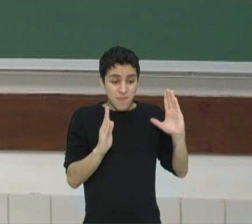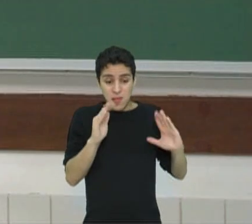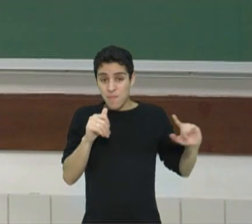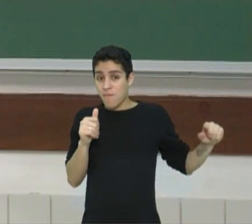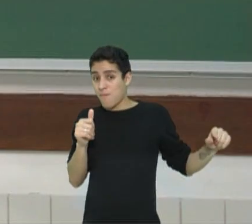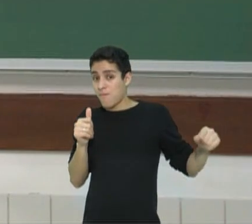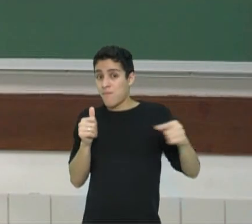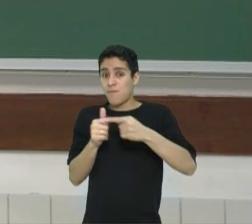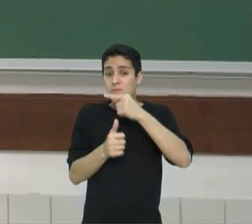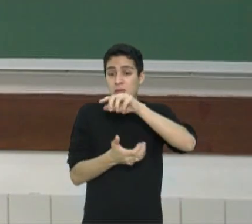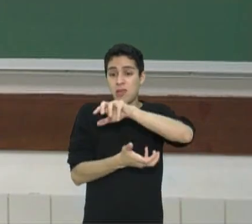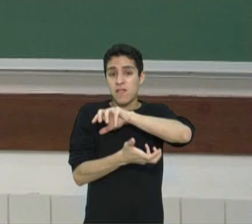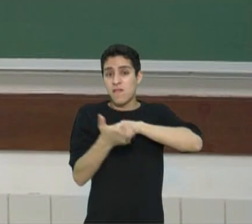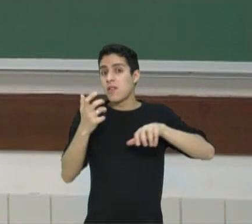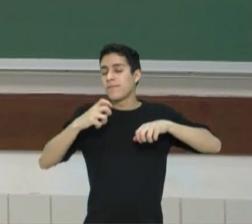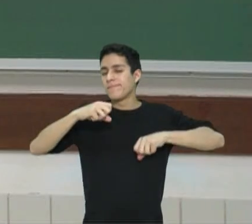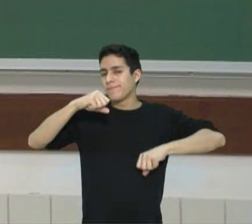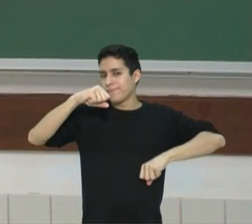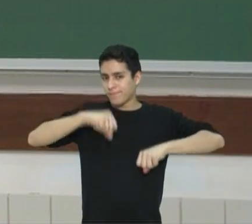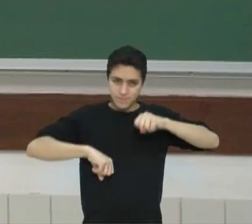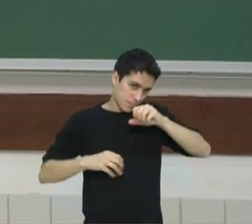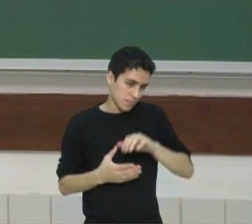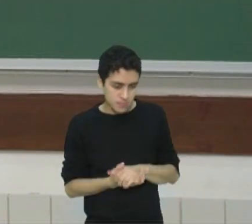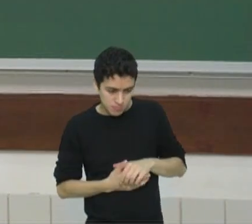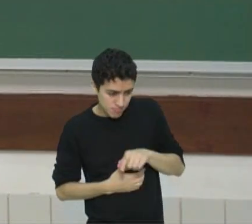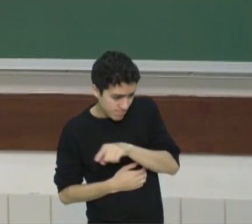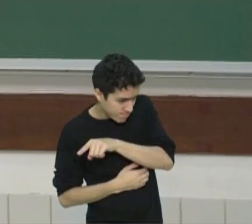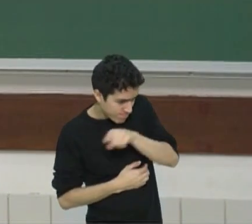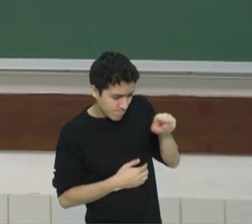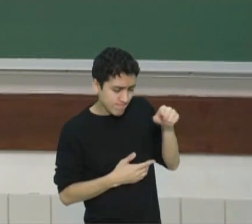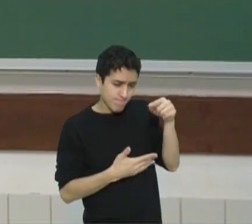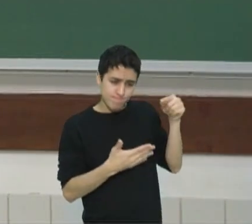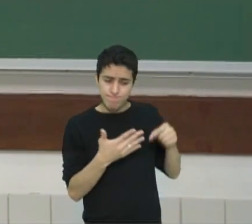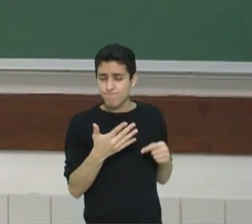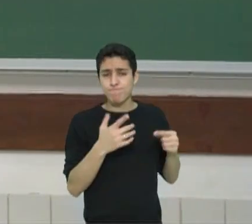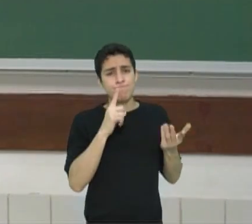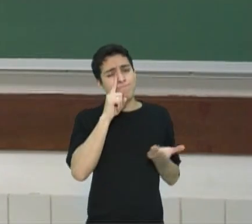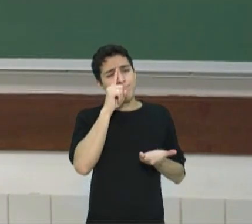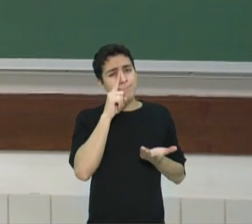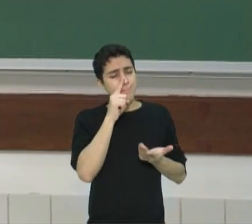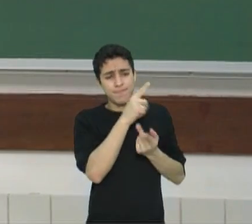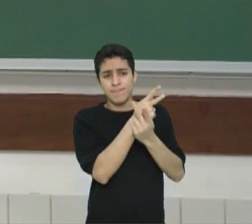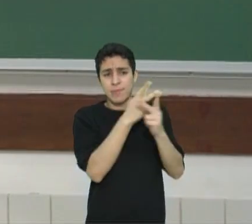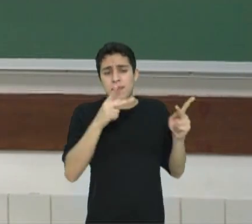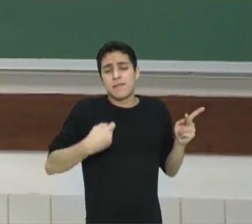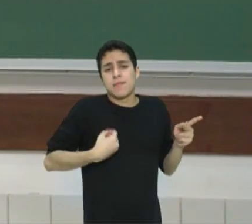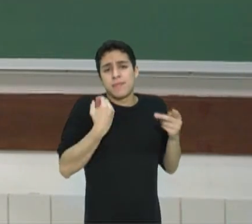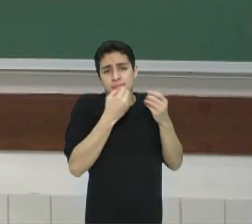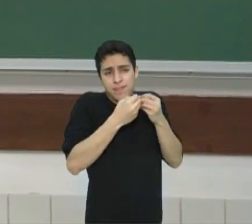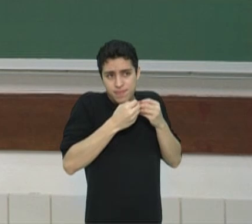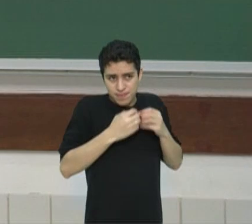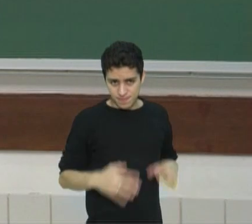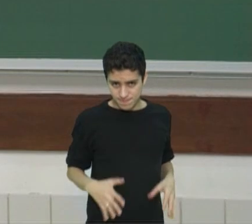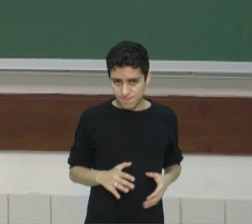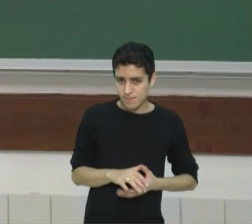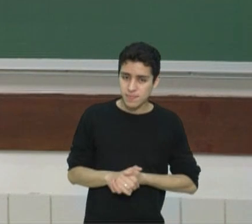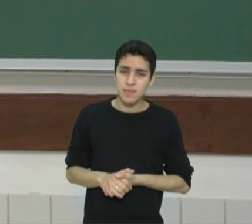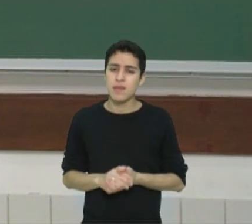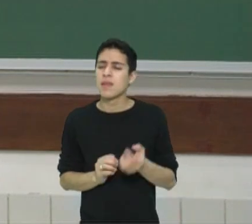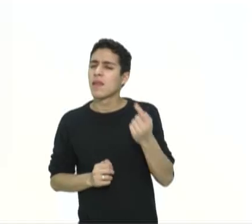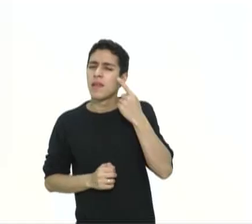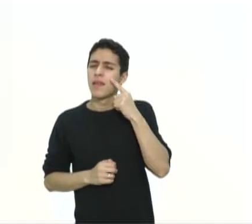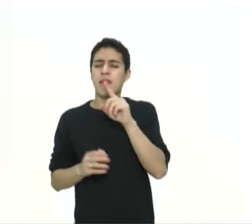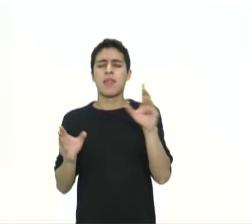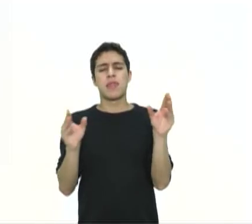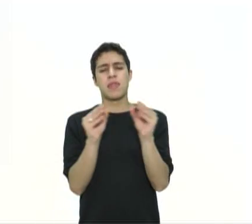industrial é eram condições extremamente insalubres para os trabalhadores o que falar